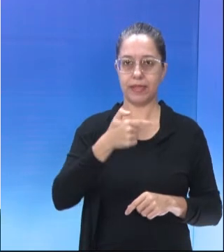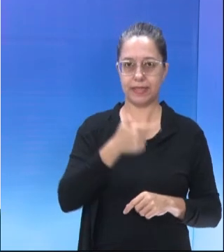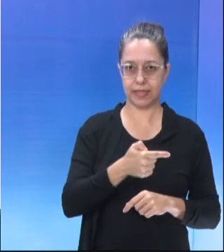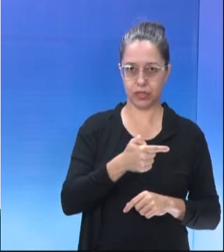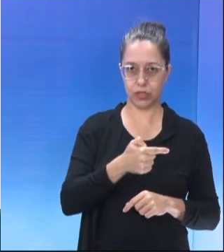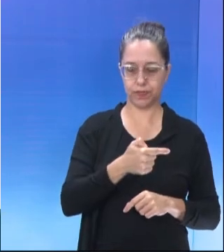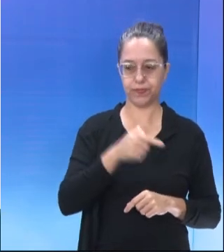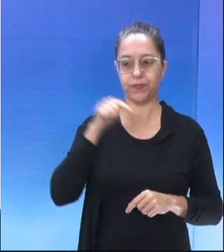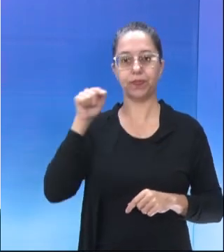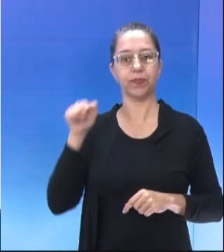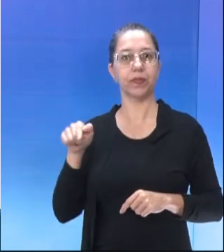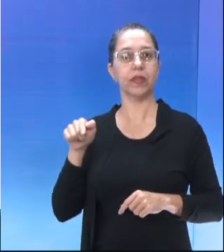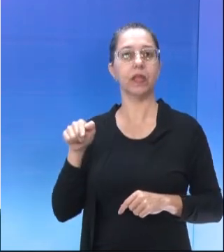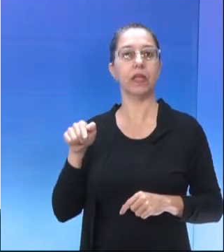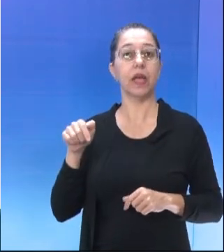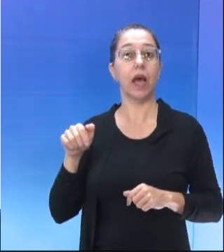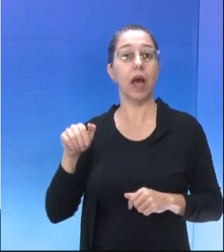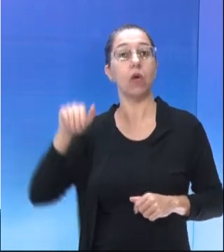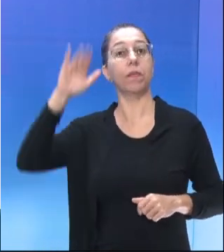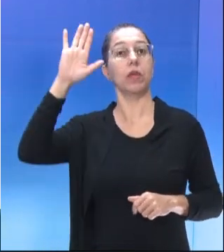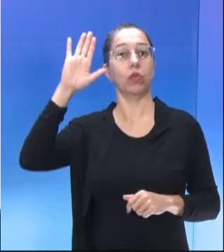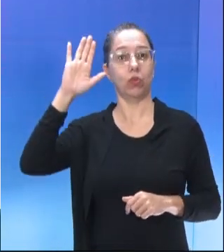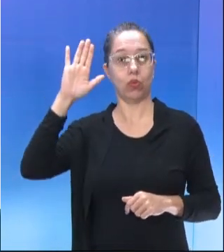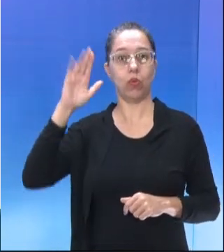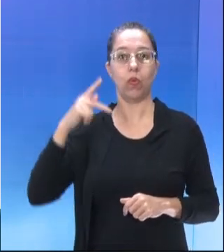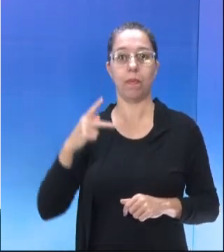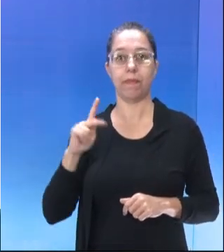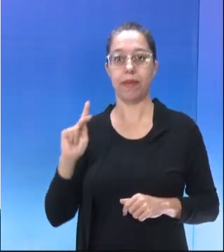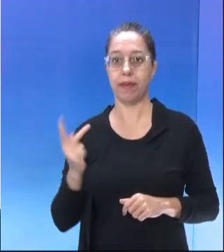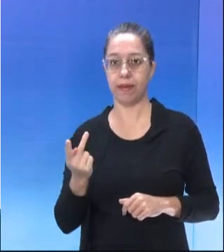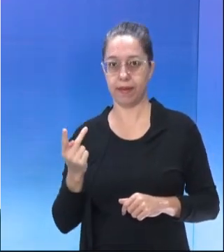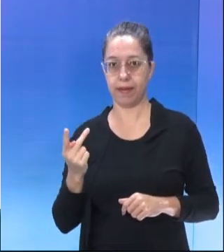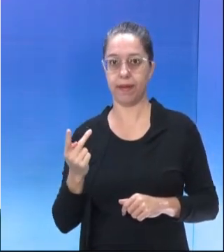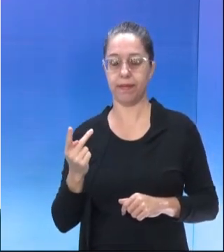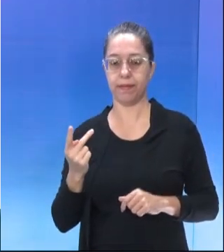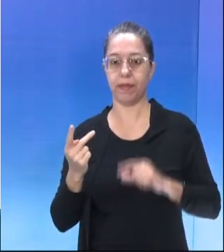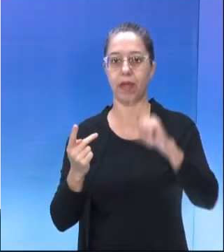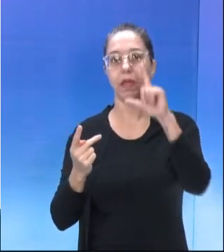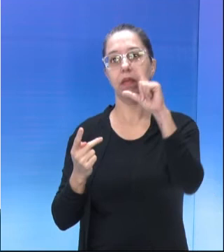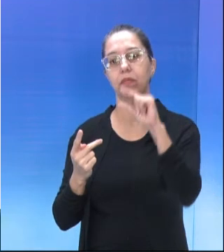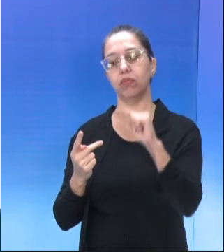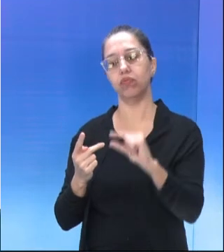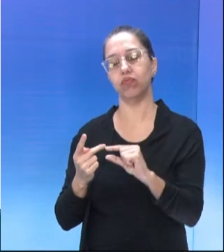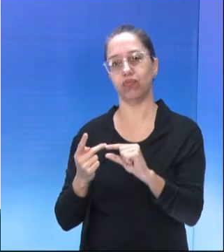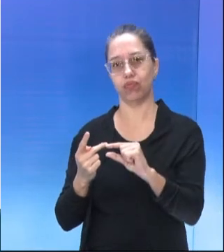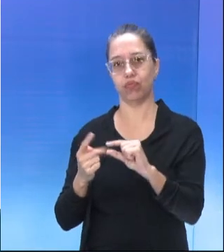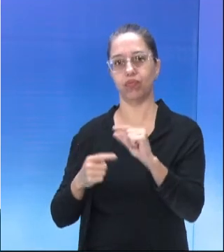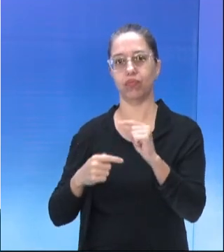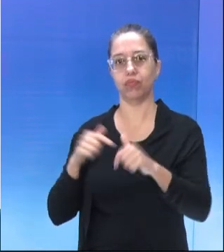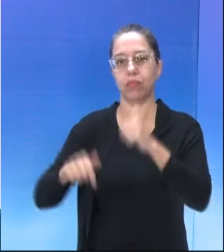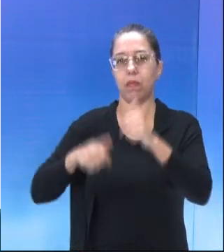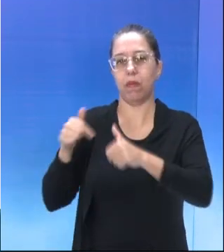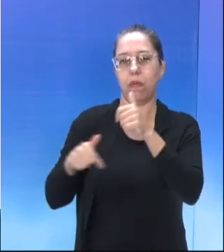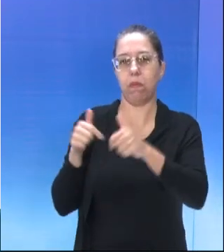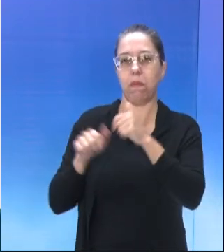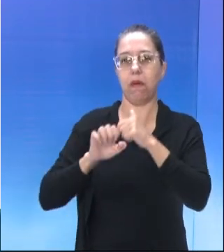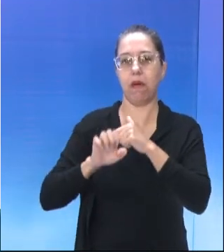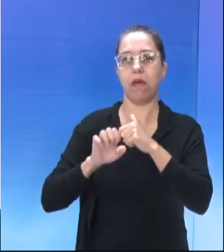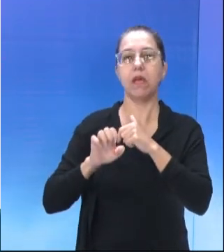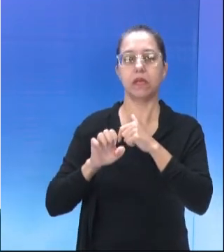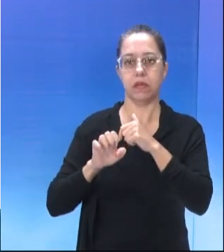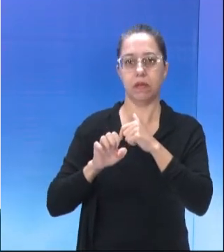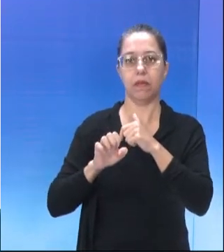aqui. Nesse caso aqui, com aumento de pH maior que 8, diminui a atividade da